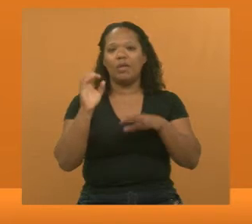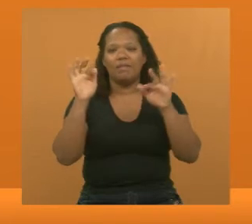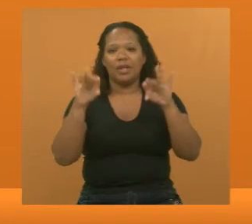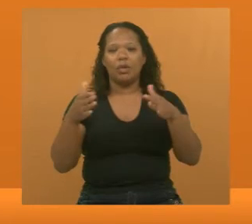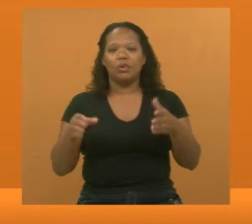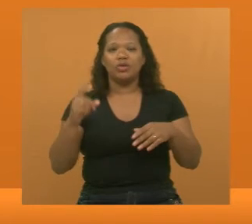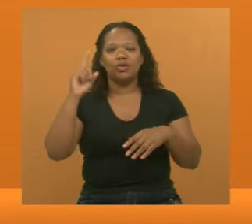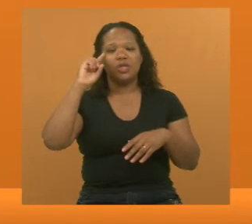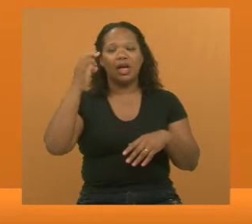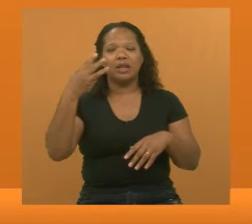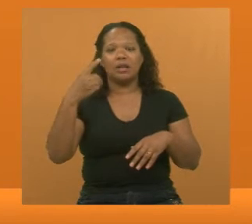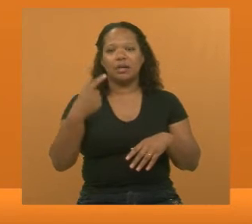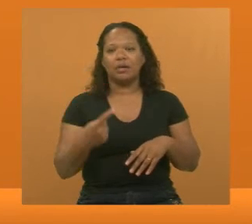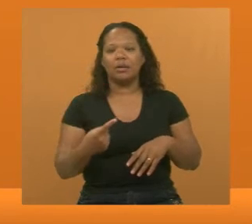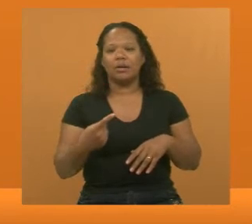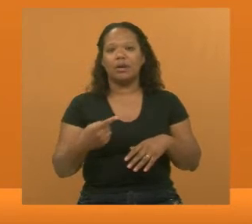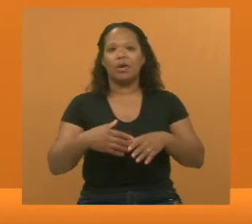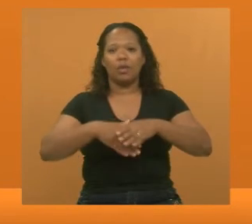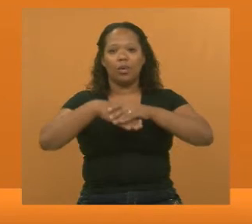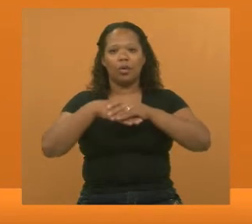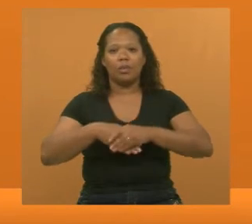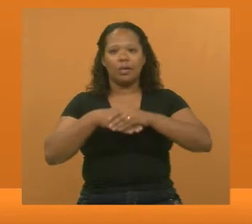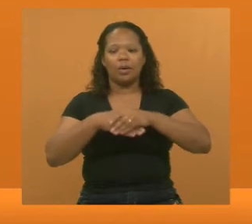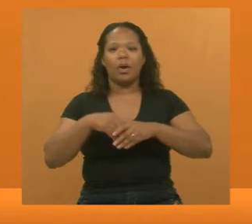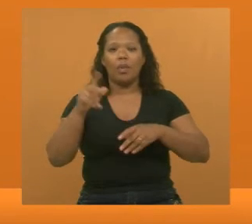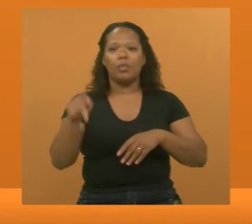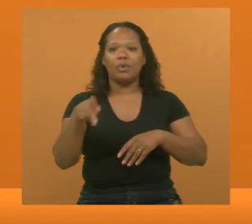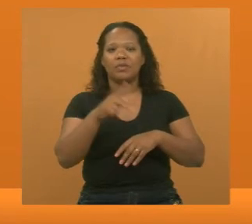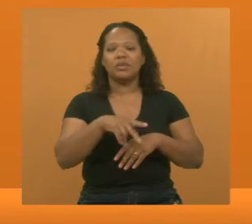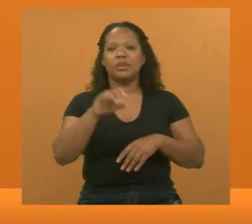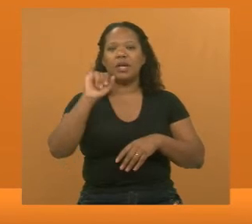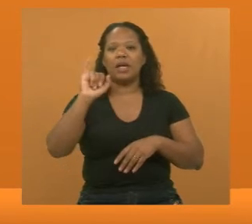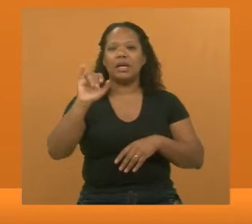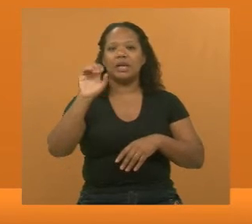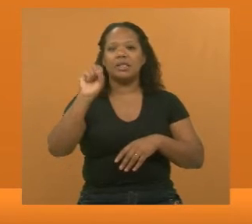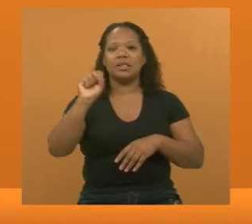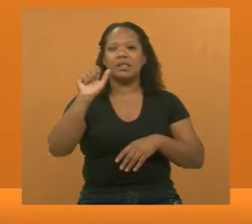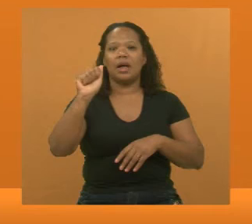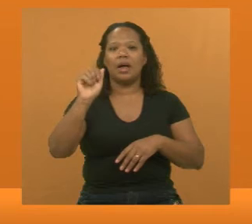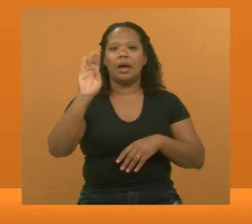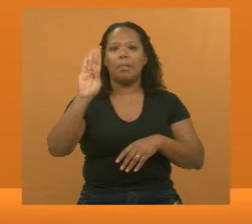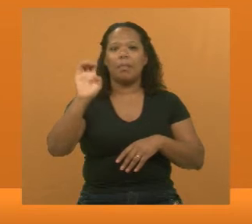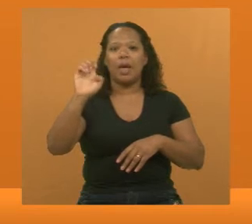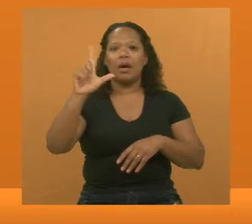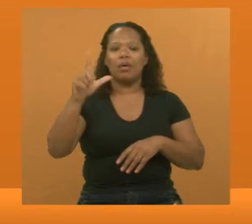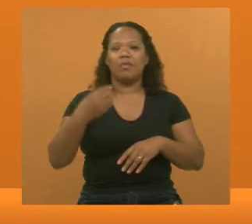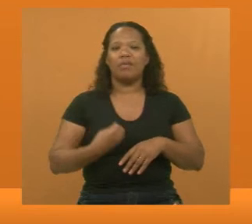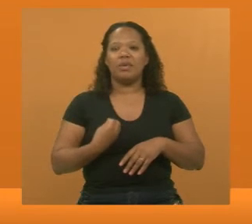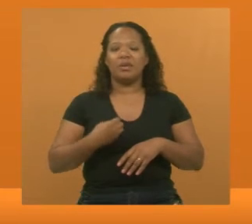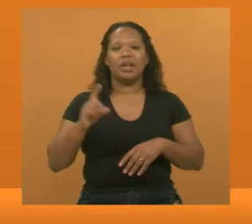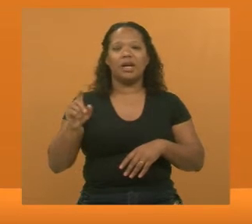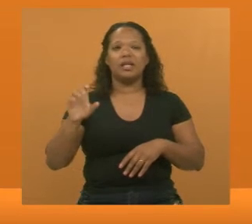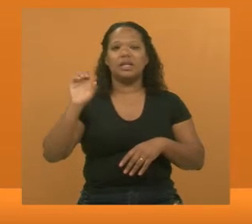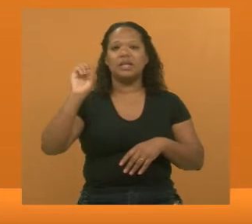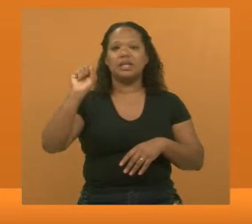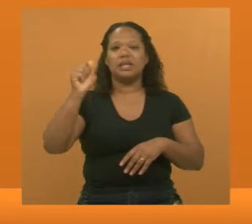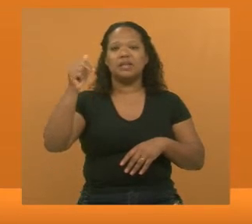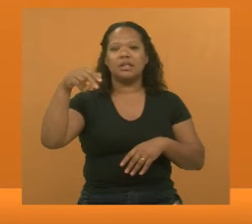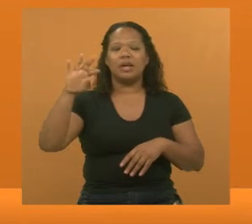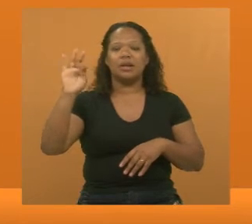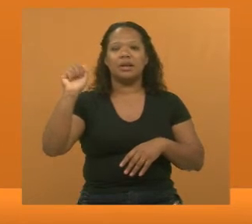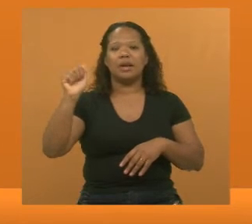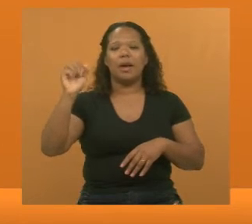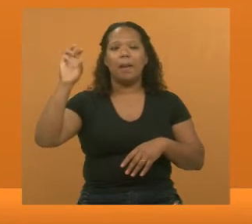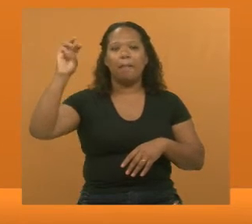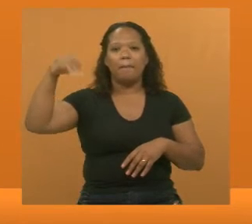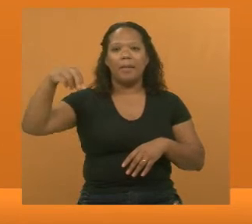hoje, dia 31, quero cumprimentar aqui a professora Isabel dos Santos. Ela mora lá no Santa Maria, deu